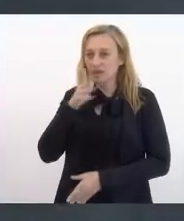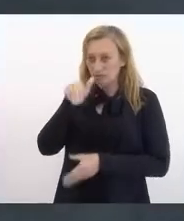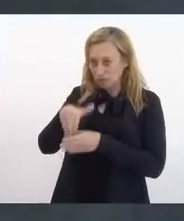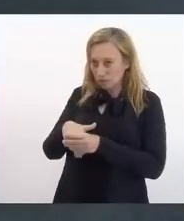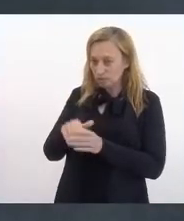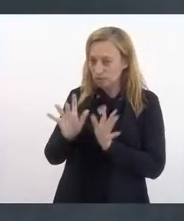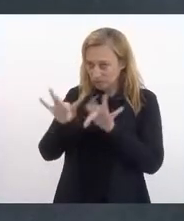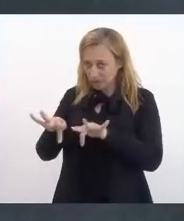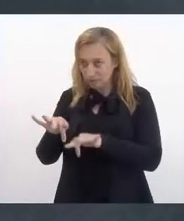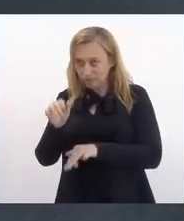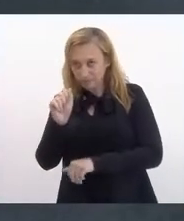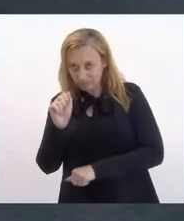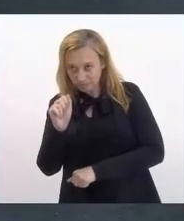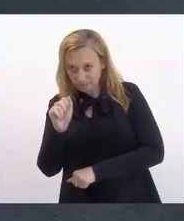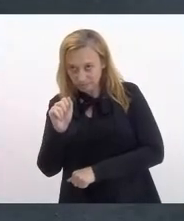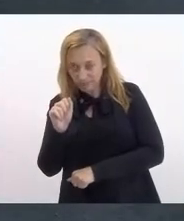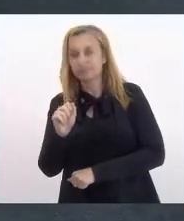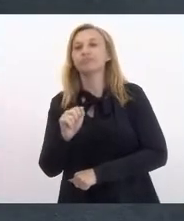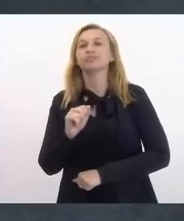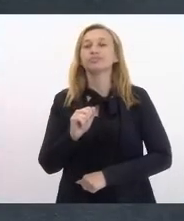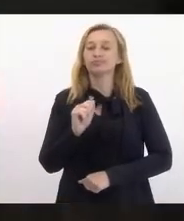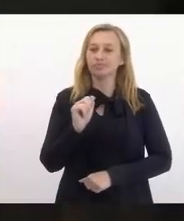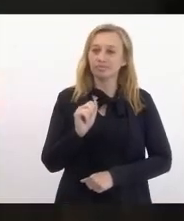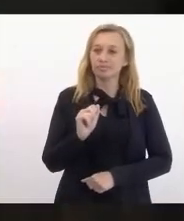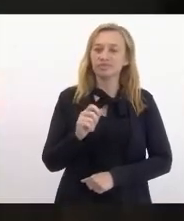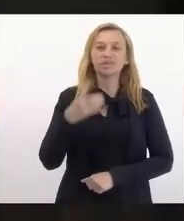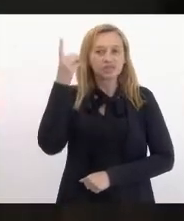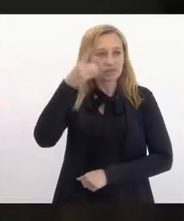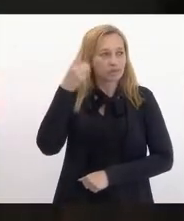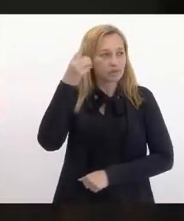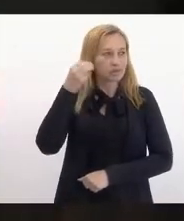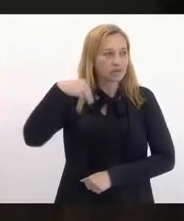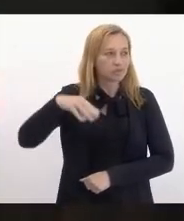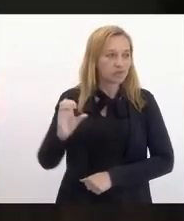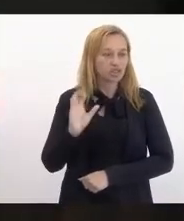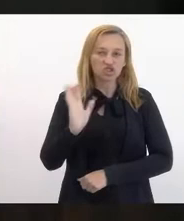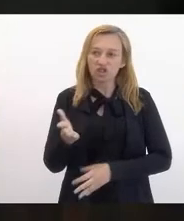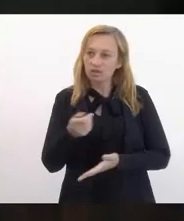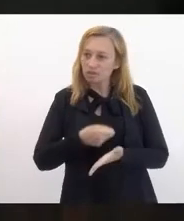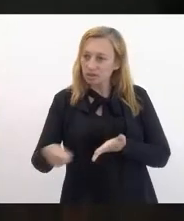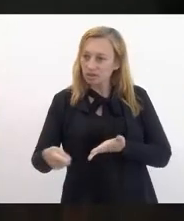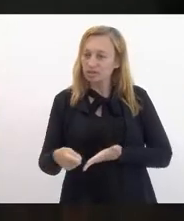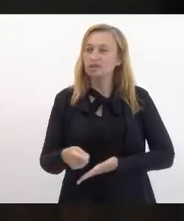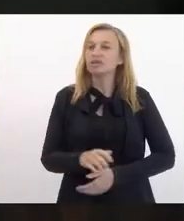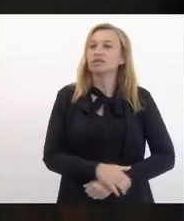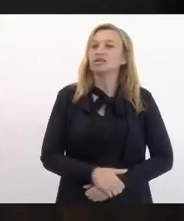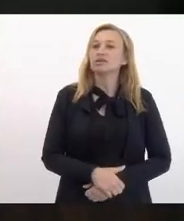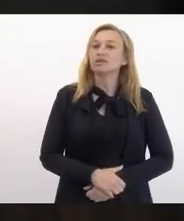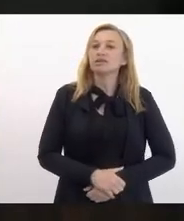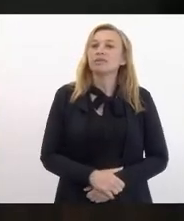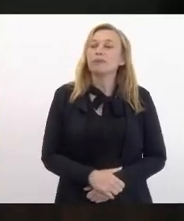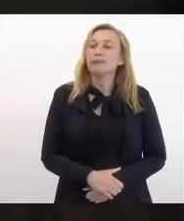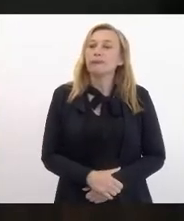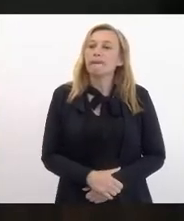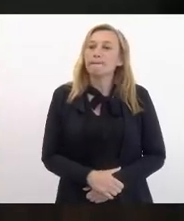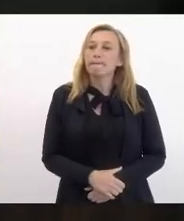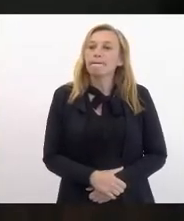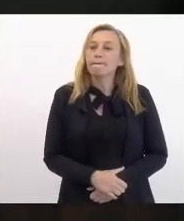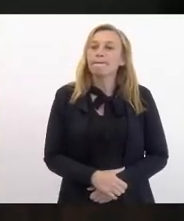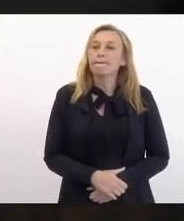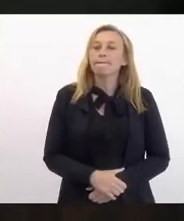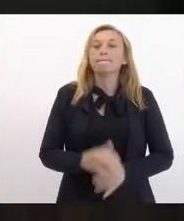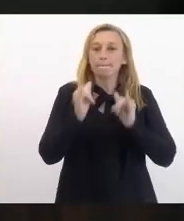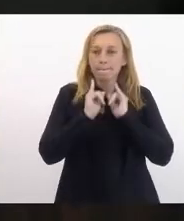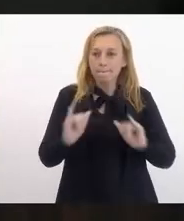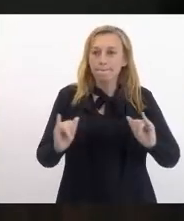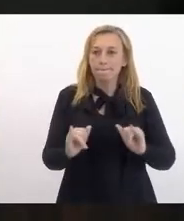ao final, declaração de voto. Deputado Carlos Mink, já anotado. Carlos Mink.